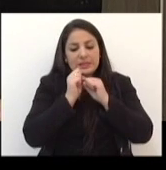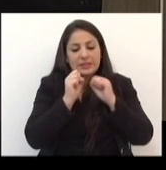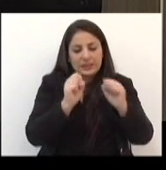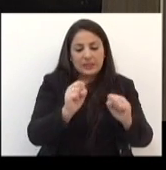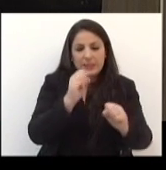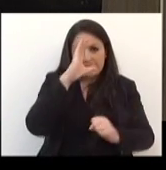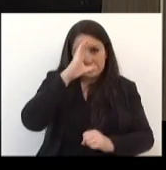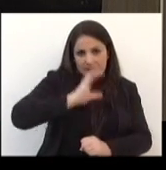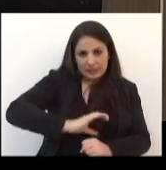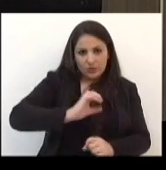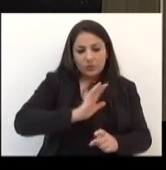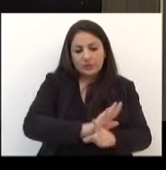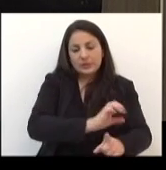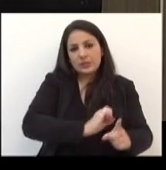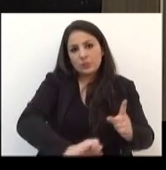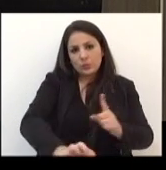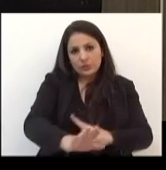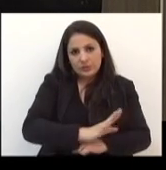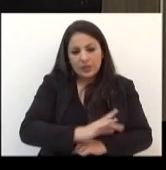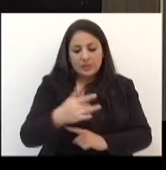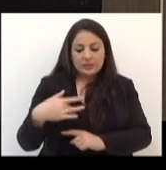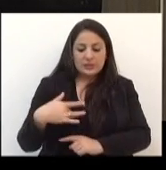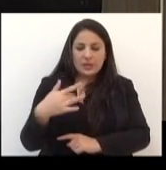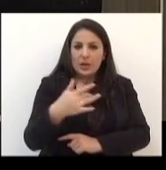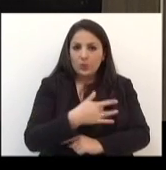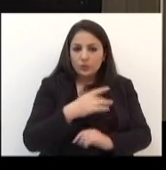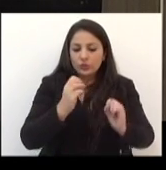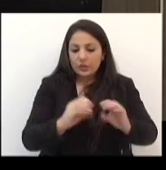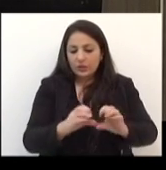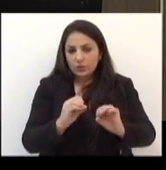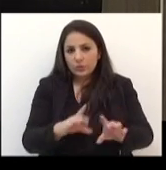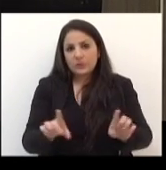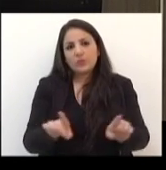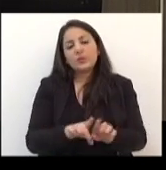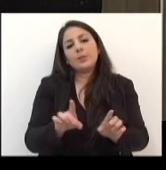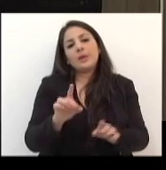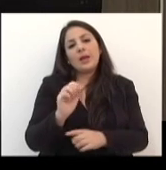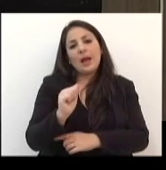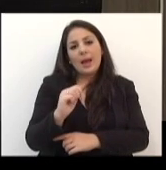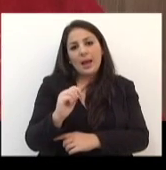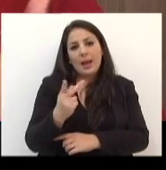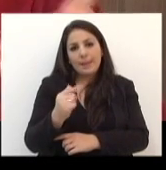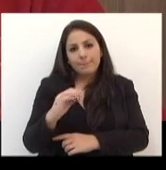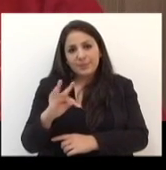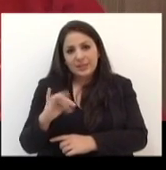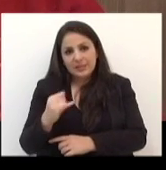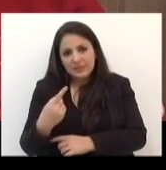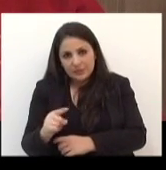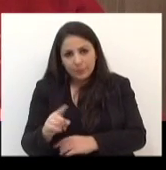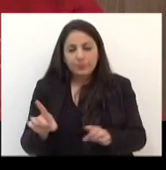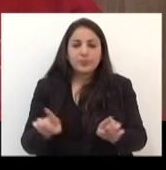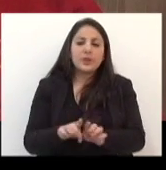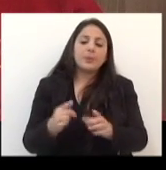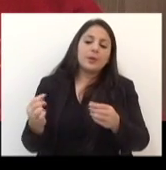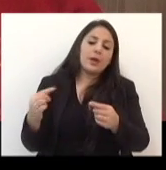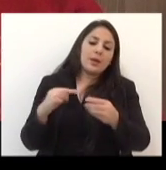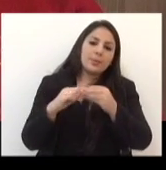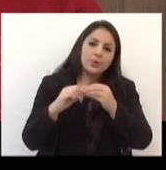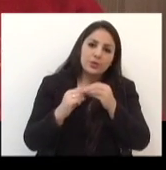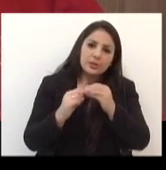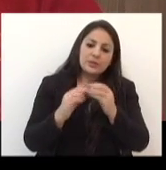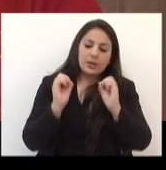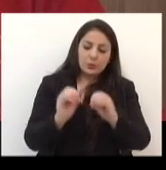secretarias de Cidadania e Assistência Social, Saúde, Educação e Habitação. Na prioridade, na